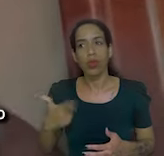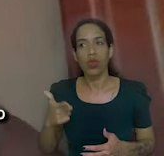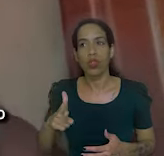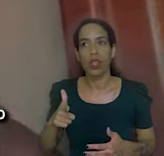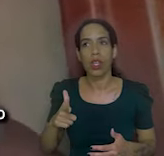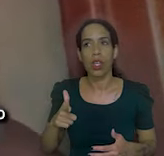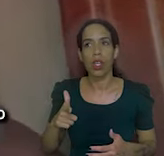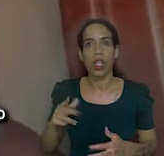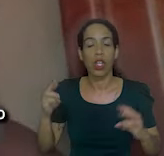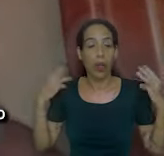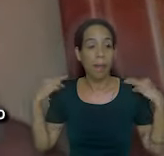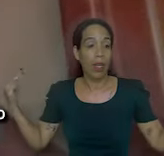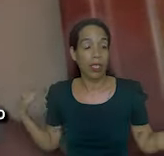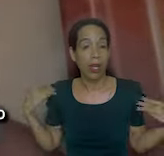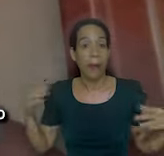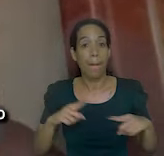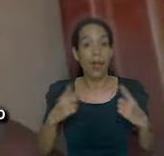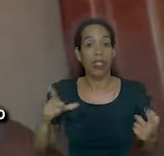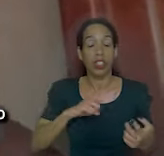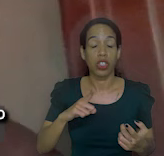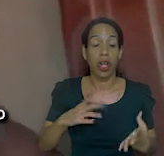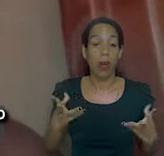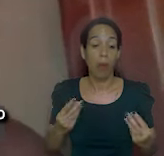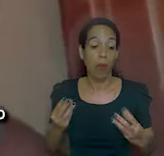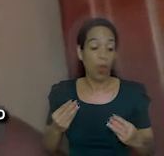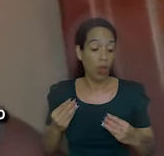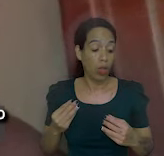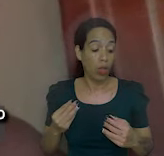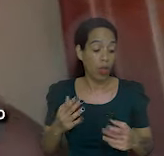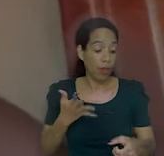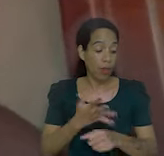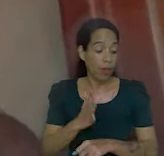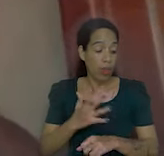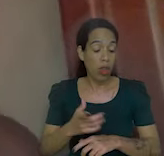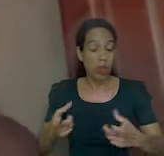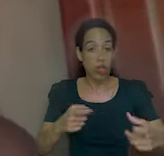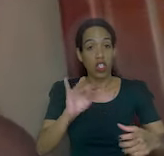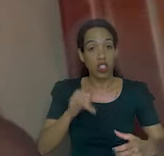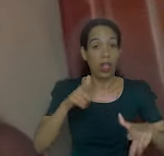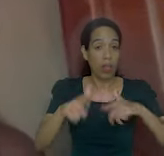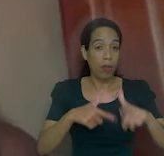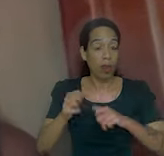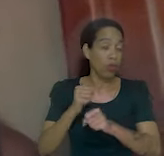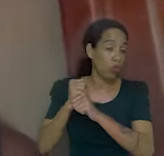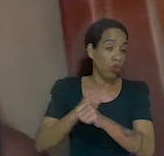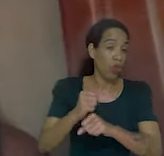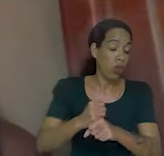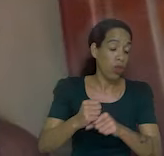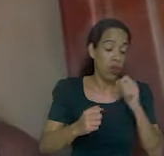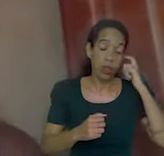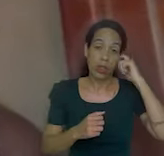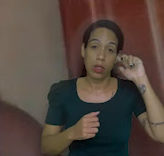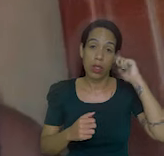prática, obviamente, como magistrada, mas eu tinha muita prática da área, porque eu já atuava há muitos anos na